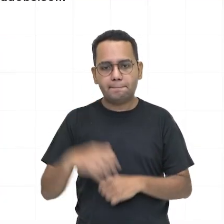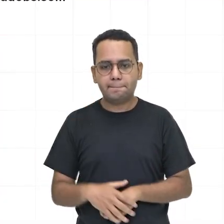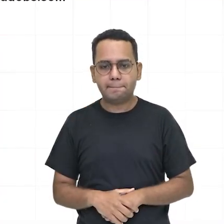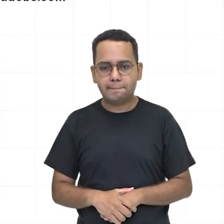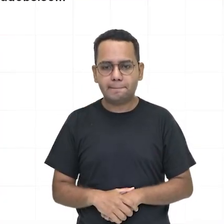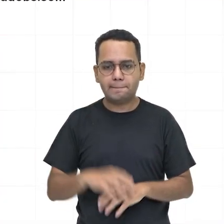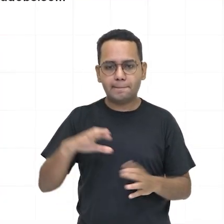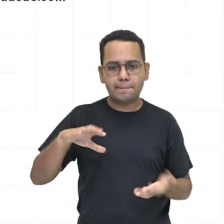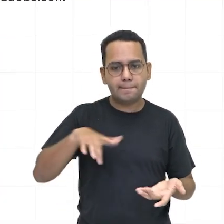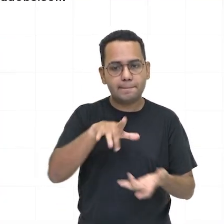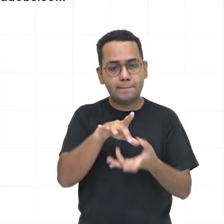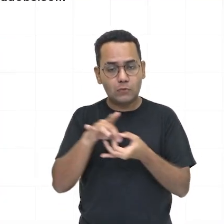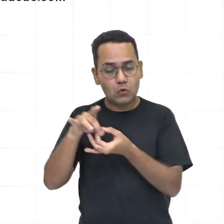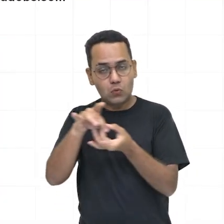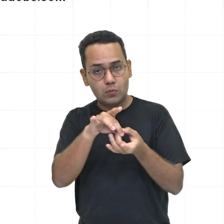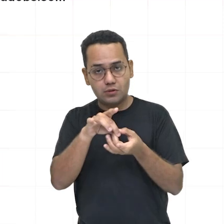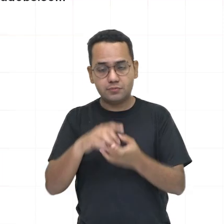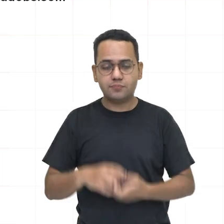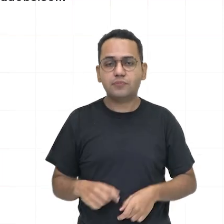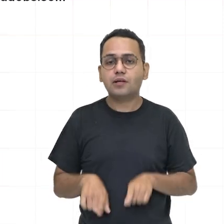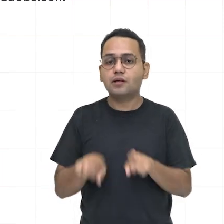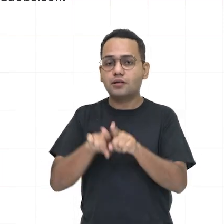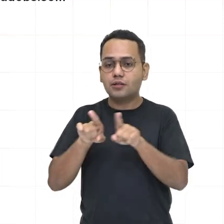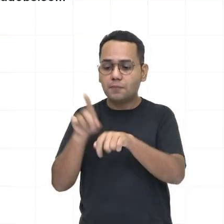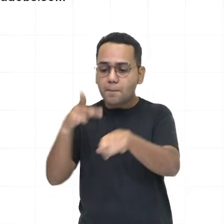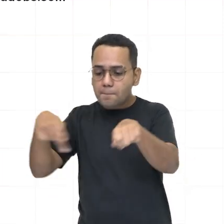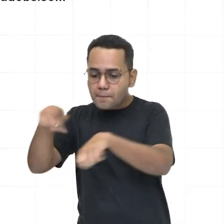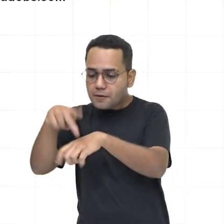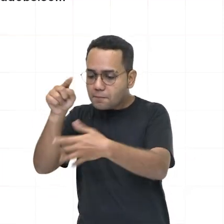Globalização e nova ordem